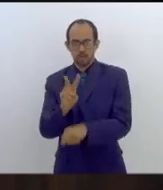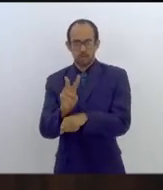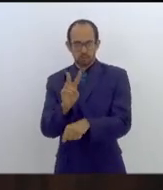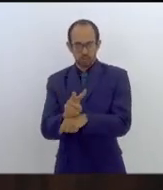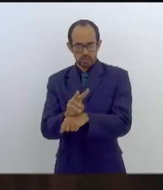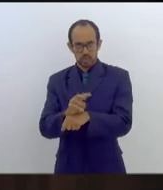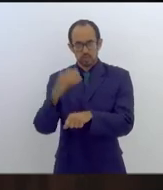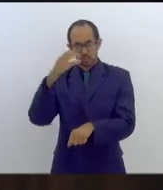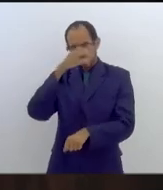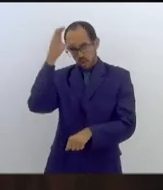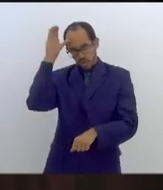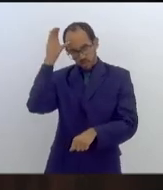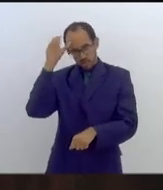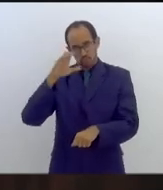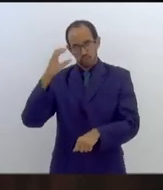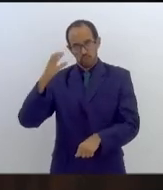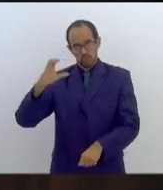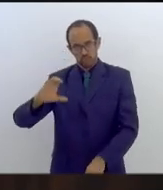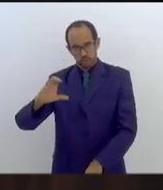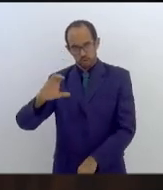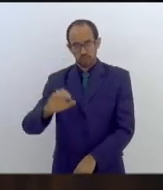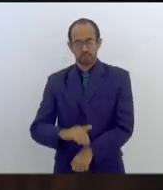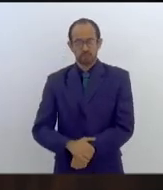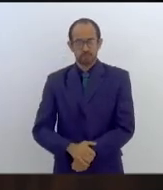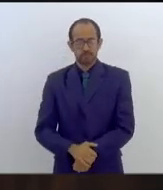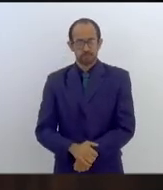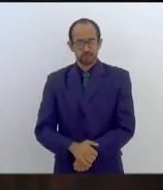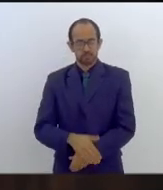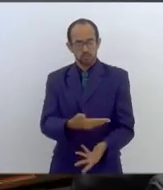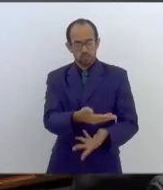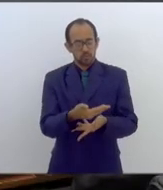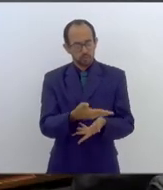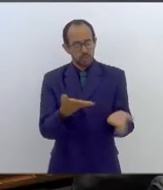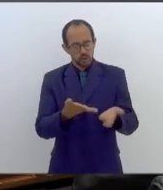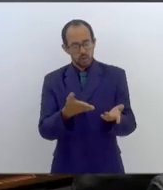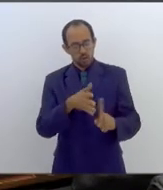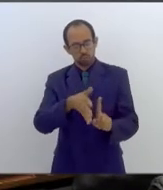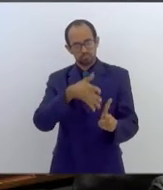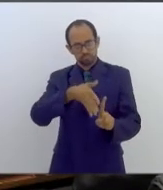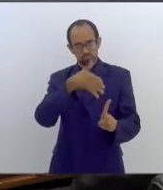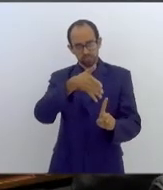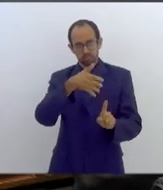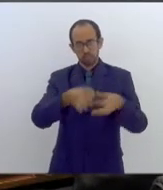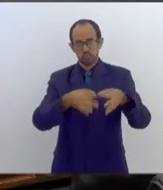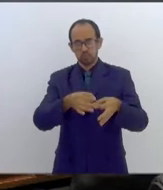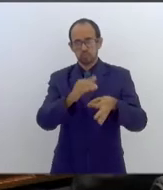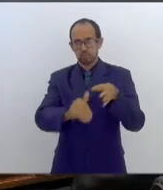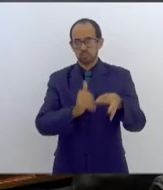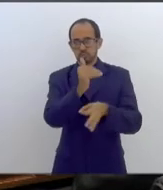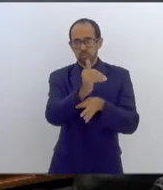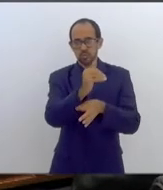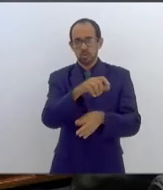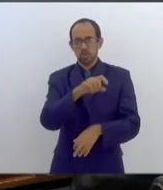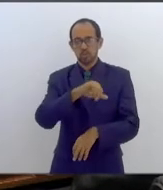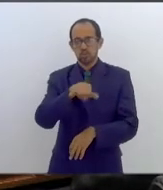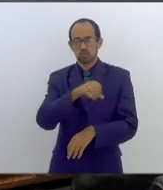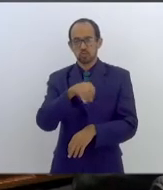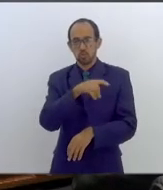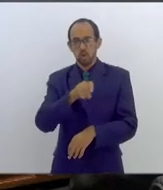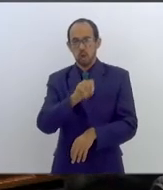da prefeitura de Niterói convido agora para fazer os da palavra Desembargador João Ziraldo